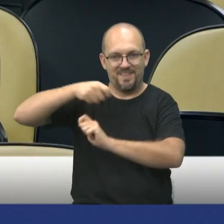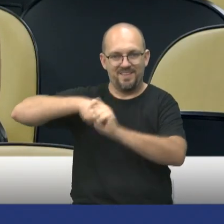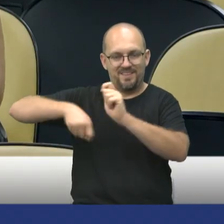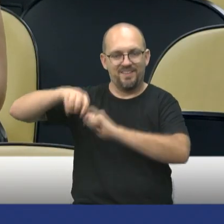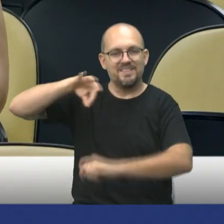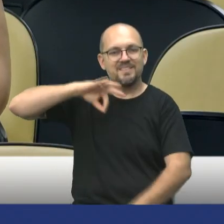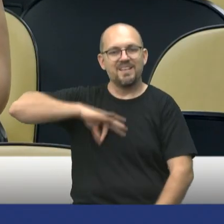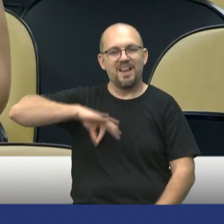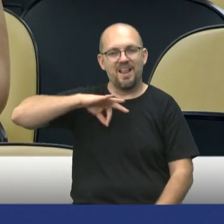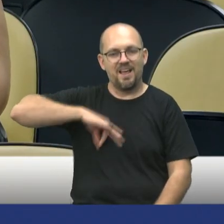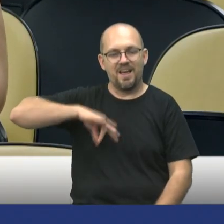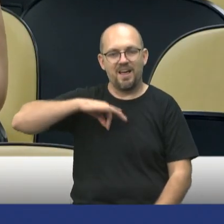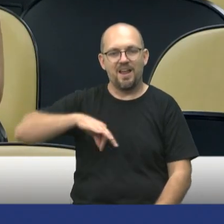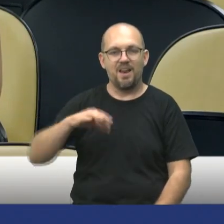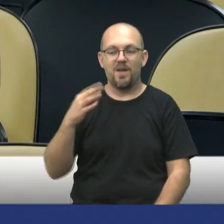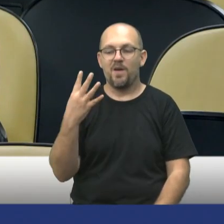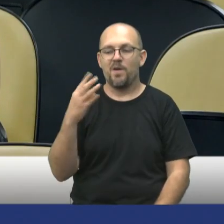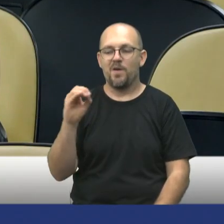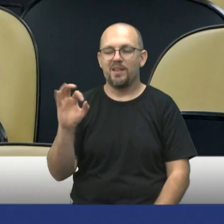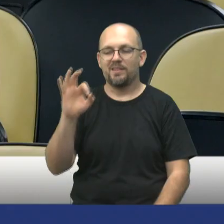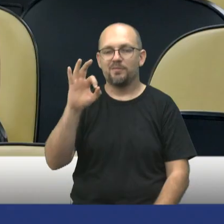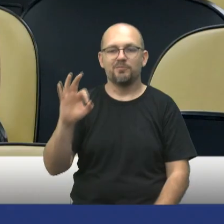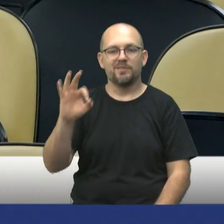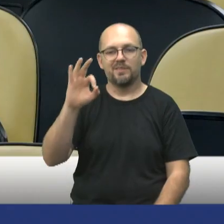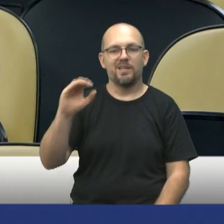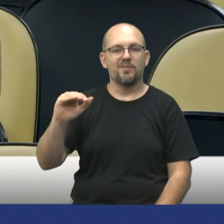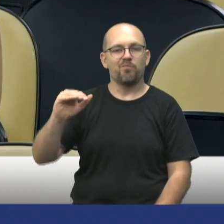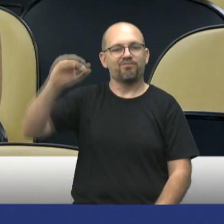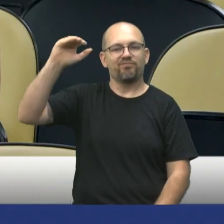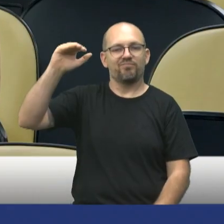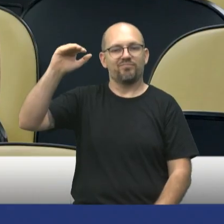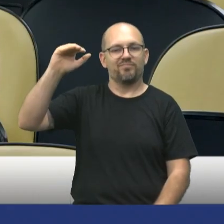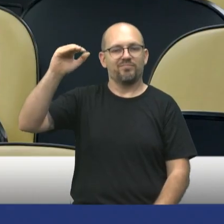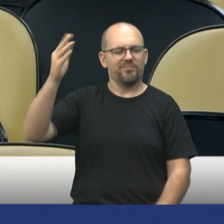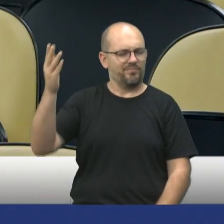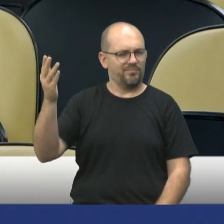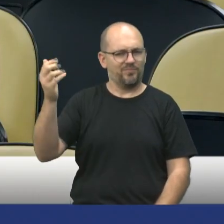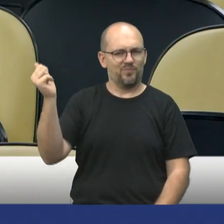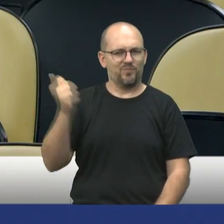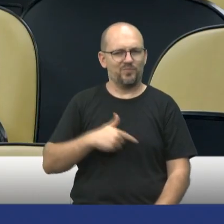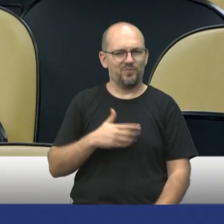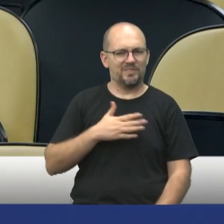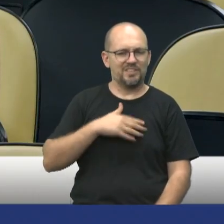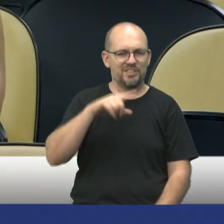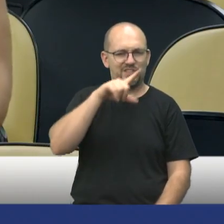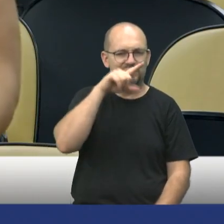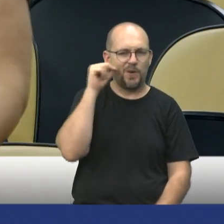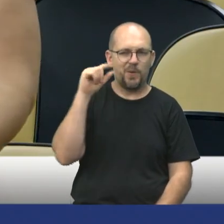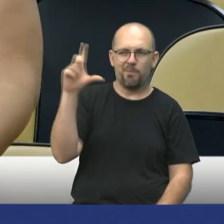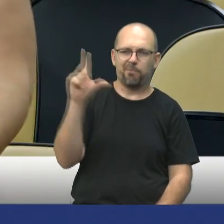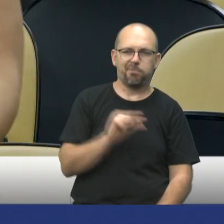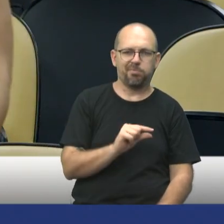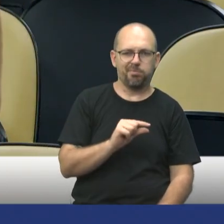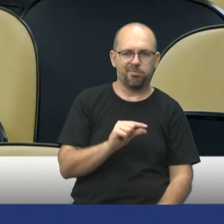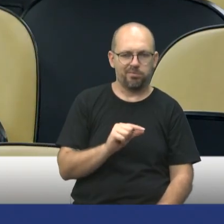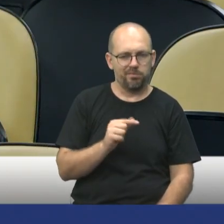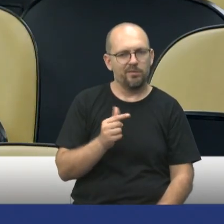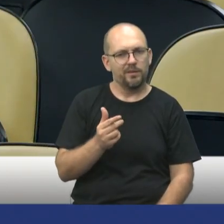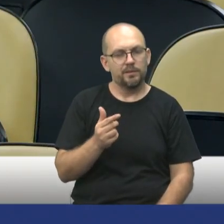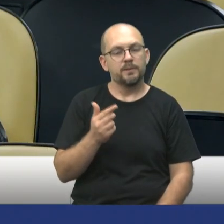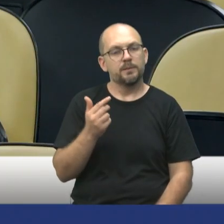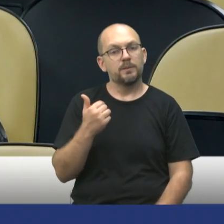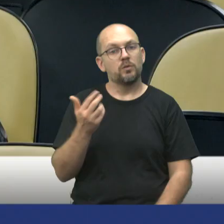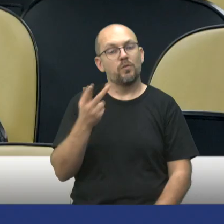o salário é em torno de 40% maior inicial do que o nosso hoje de Jaú. Tá? Eu quero ressaltar que os